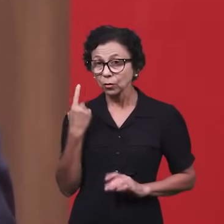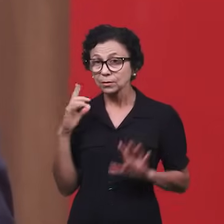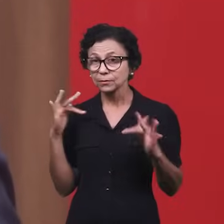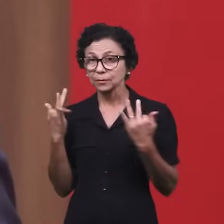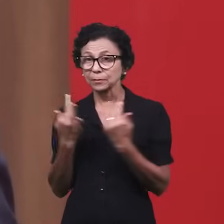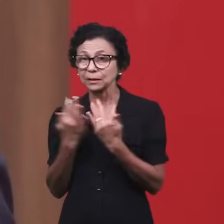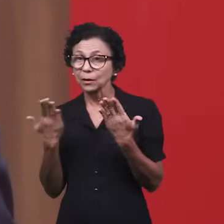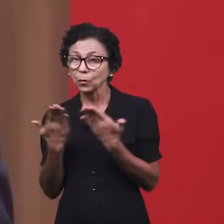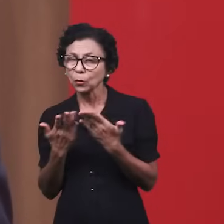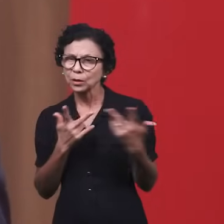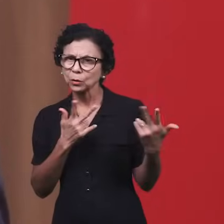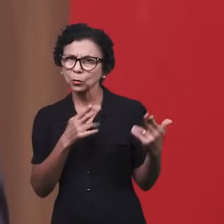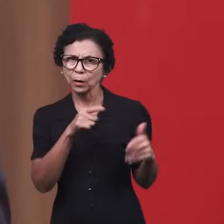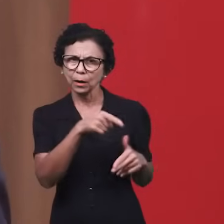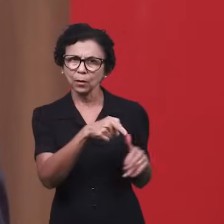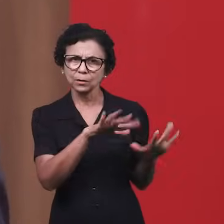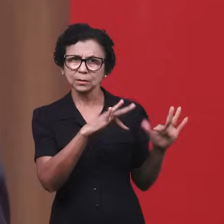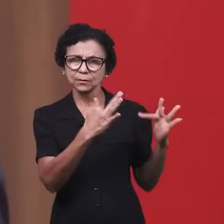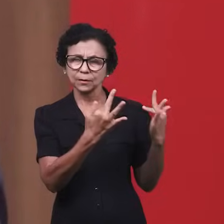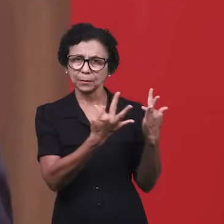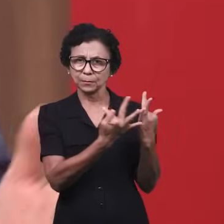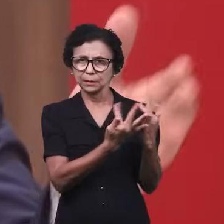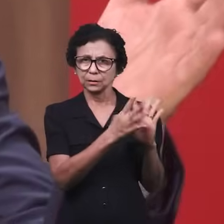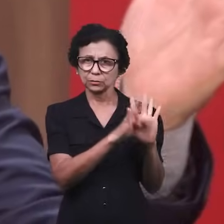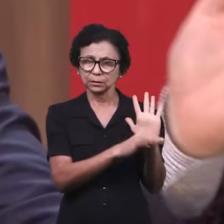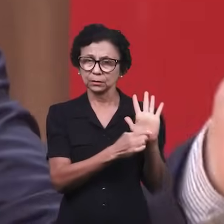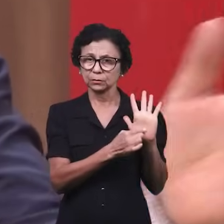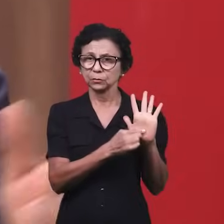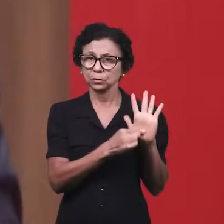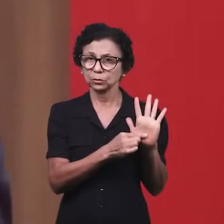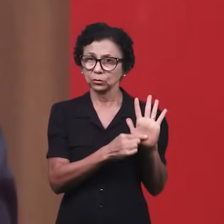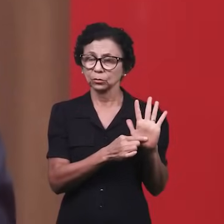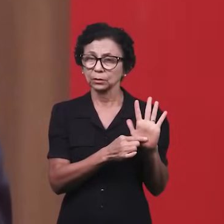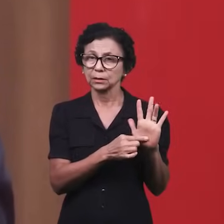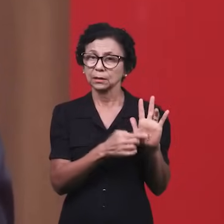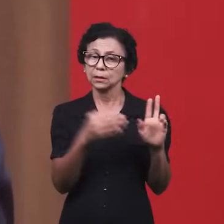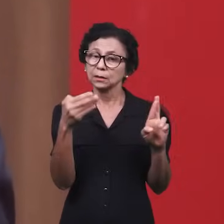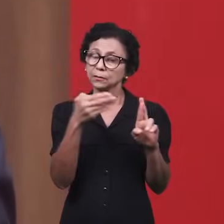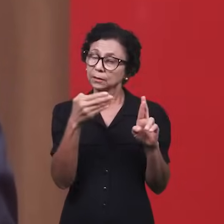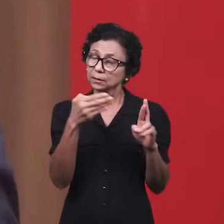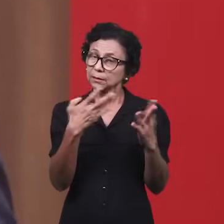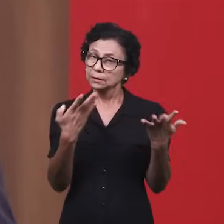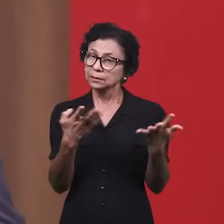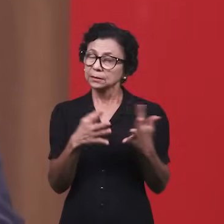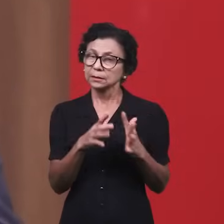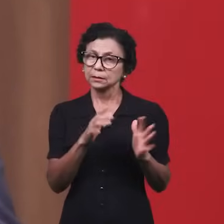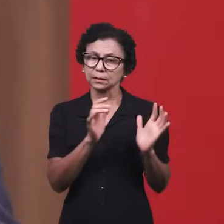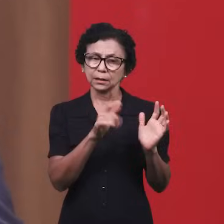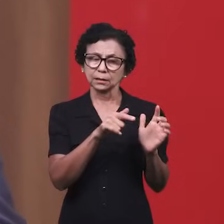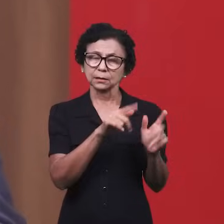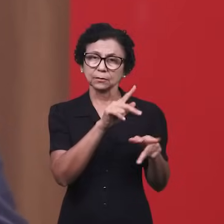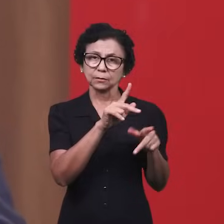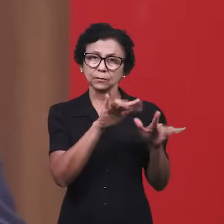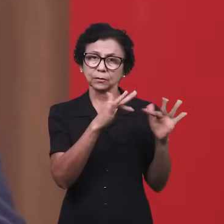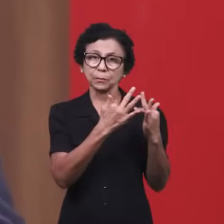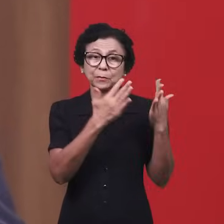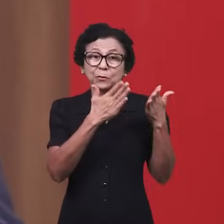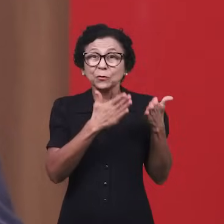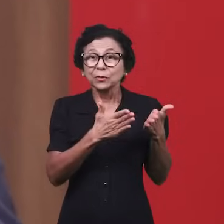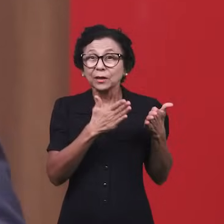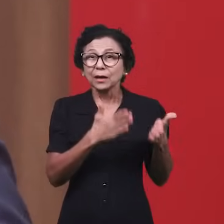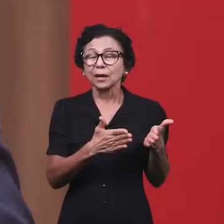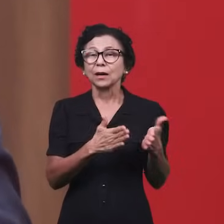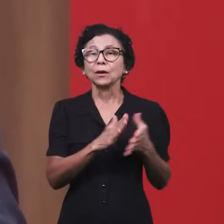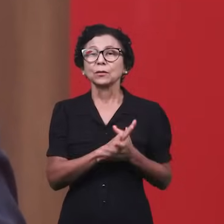aqui tenha esse entendimento pastor Pita fez o comentário ou seja esse esse